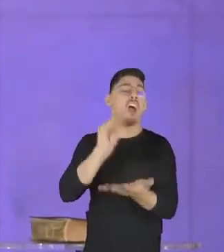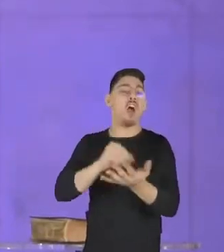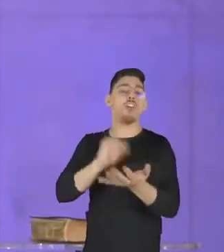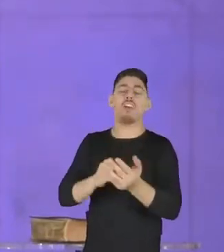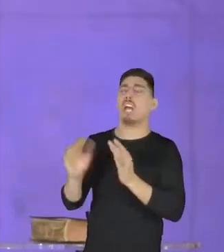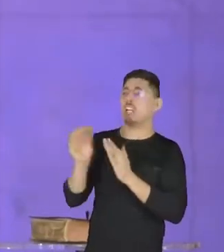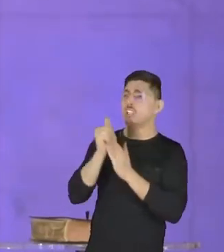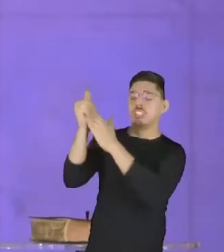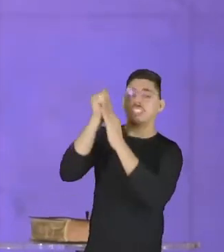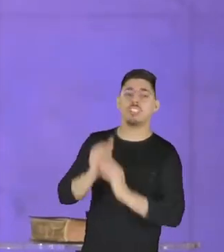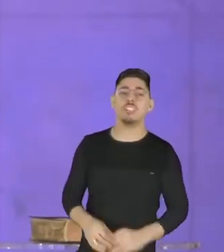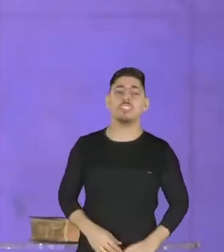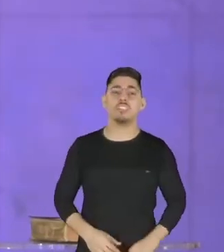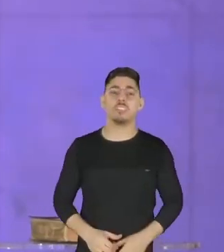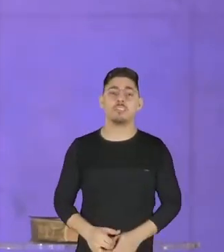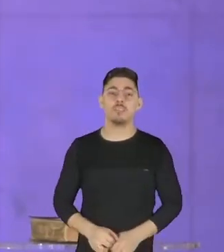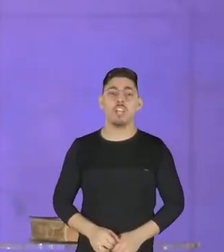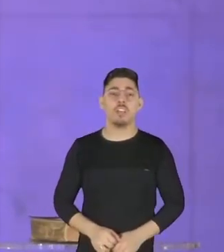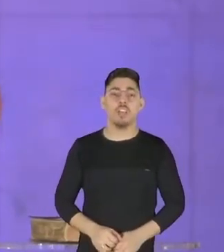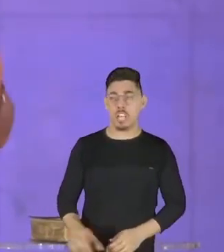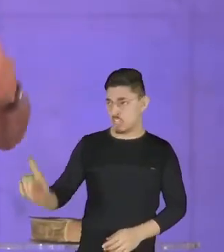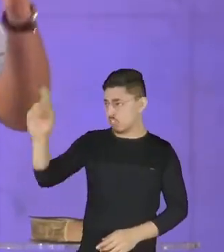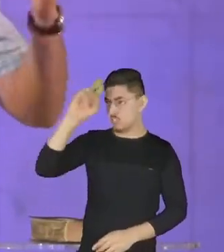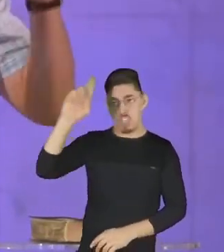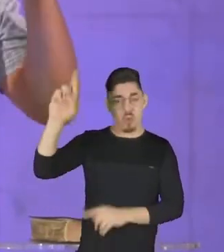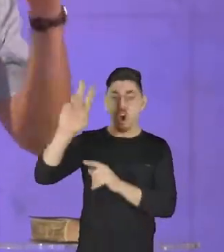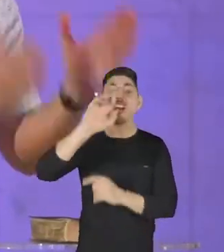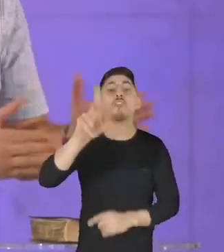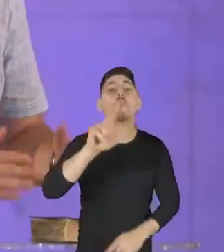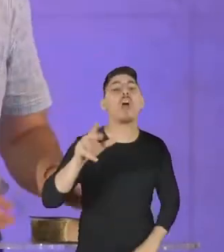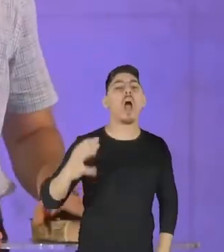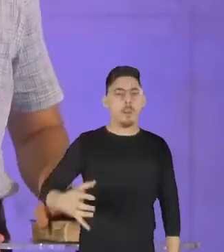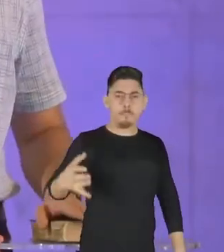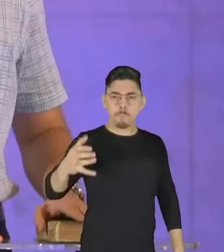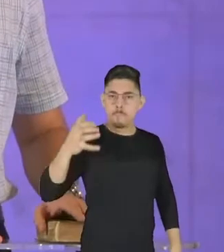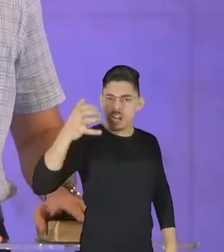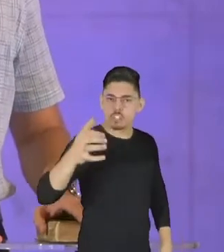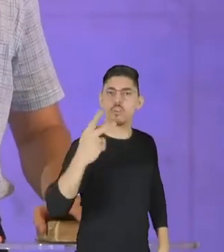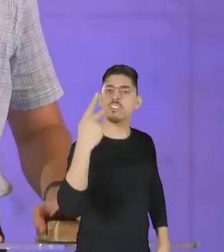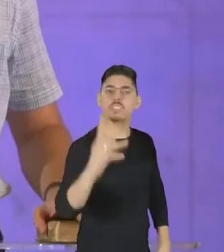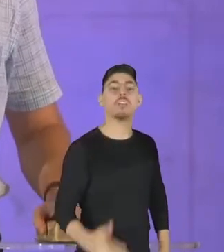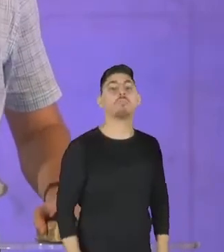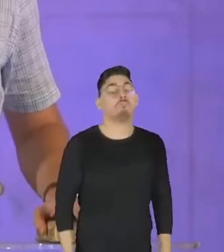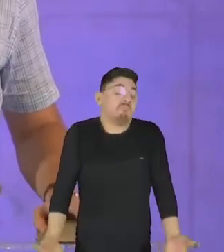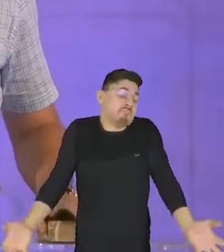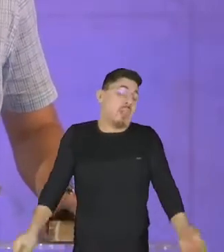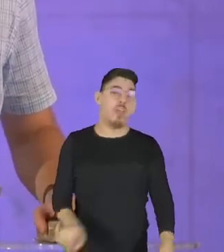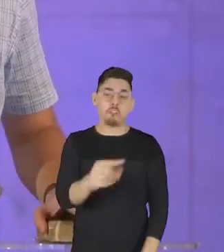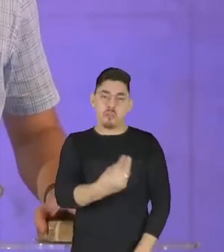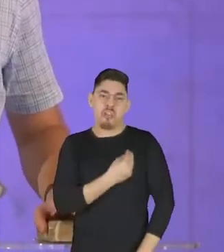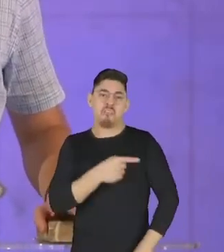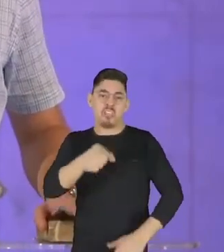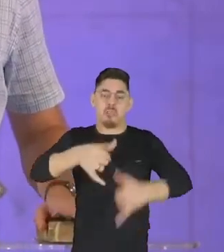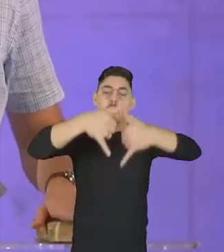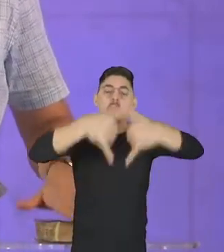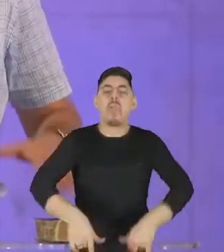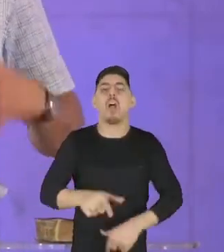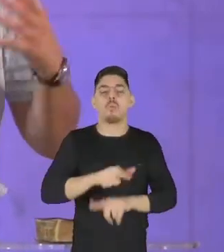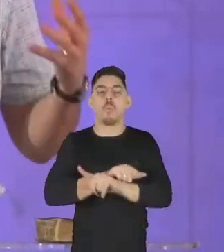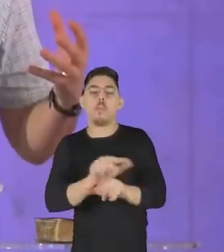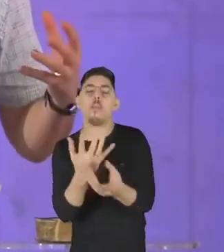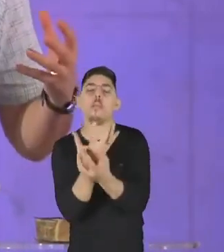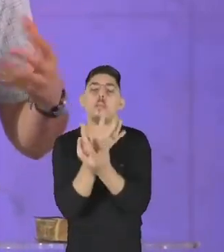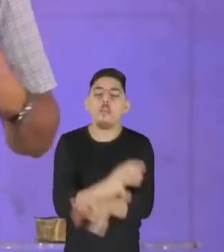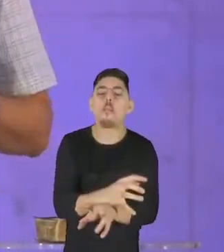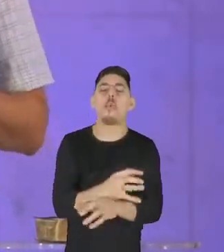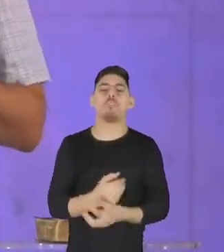seu pastor, a sua vida cristã vai ficar no deserto, vai ser uma vida árida, vai ser uma